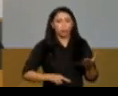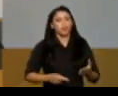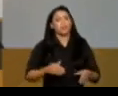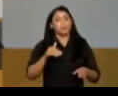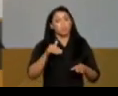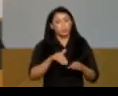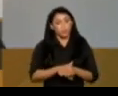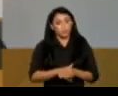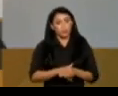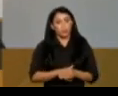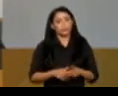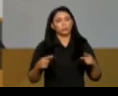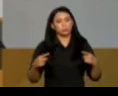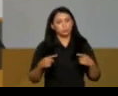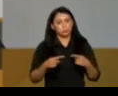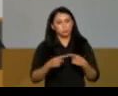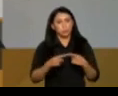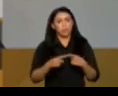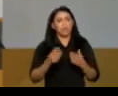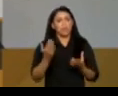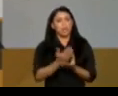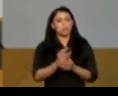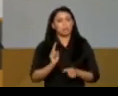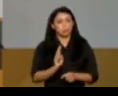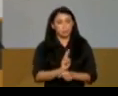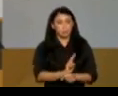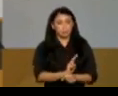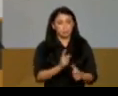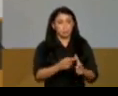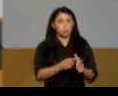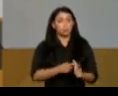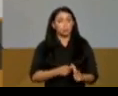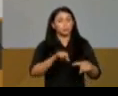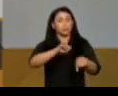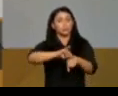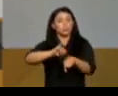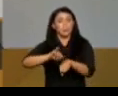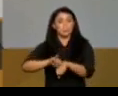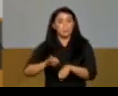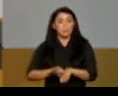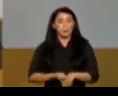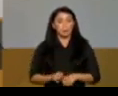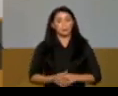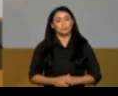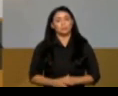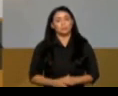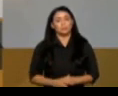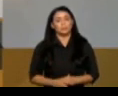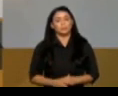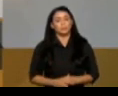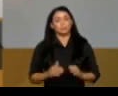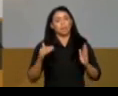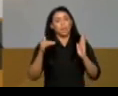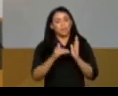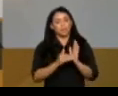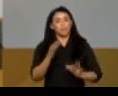questão. Concluindo, dito tudo isto, senhor presidente, senhores ministros, senhor ministro, acompanho o